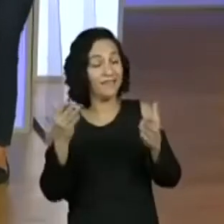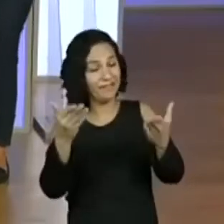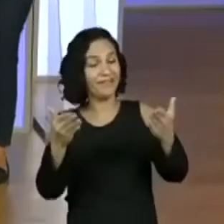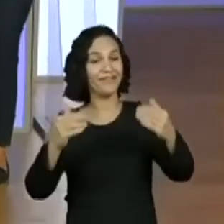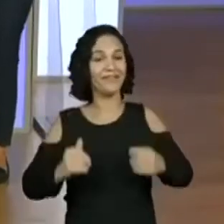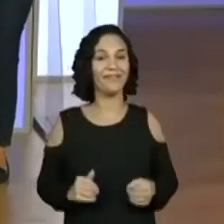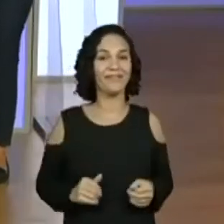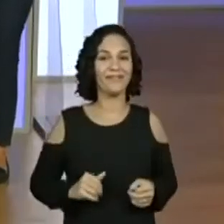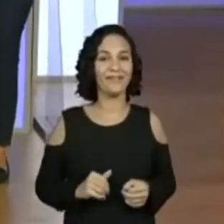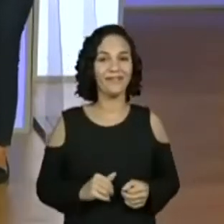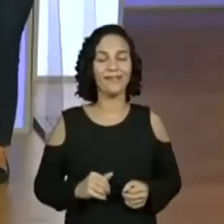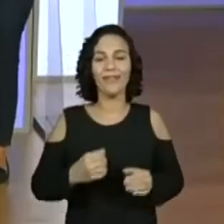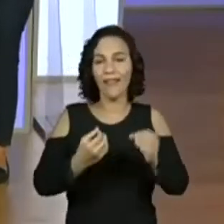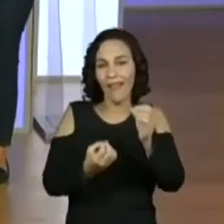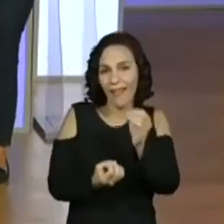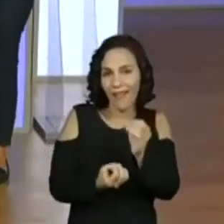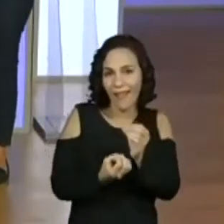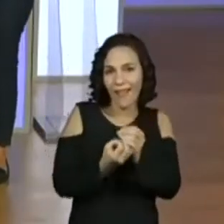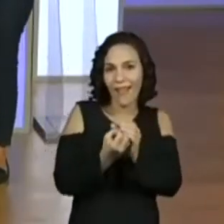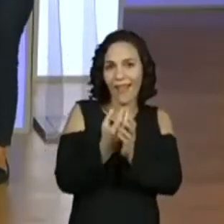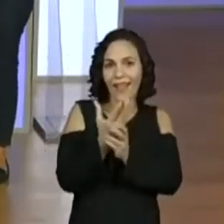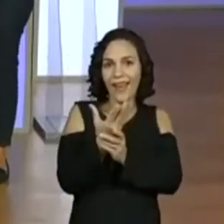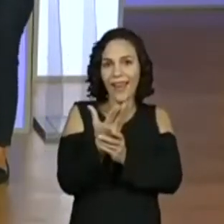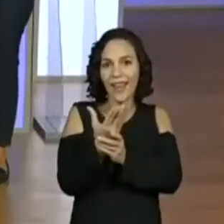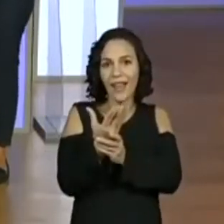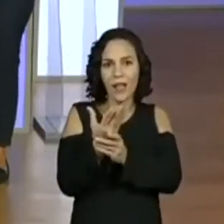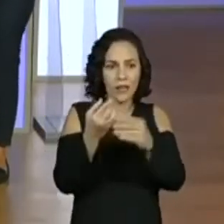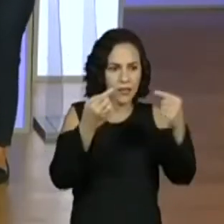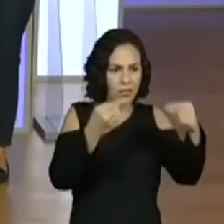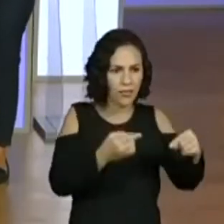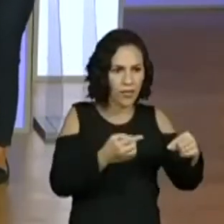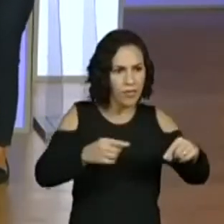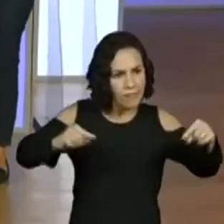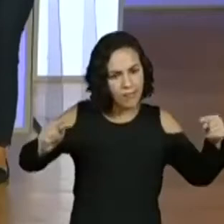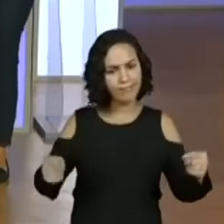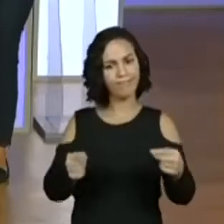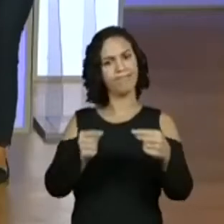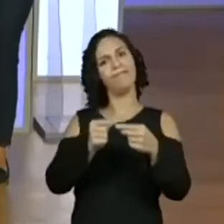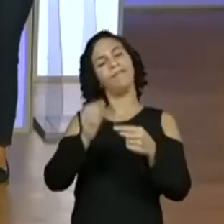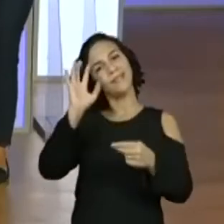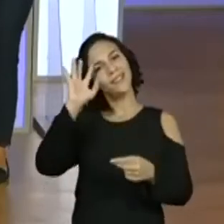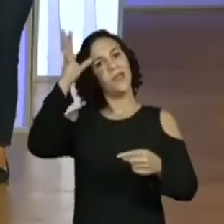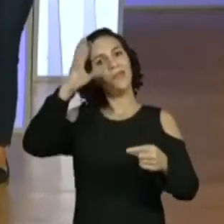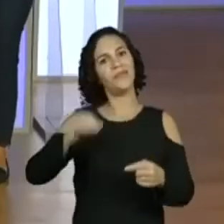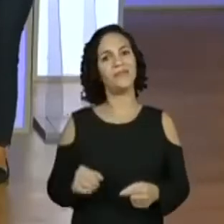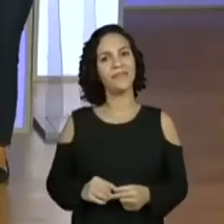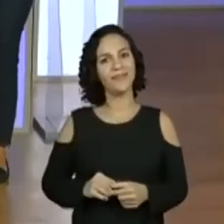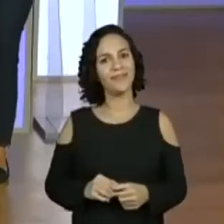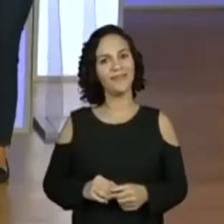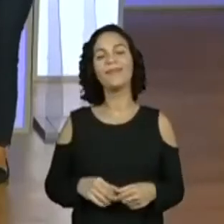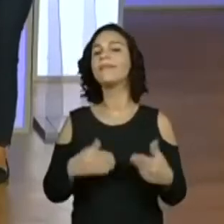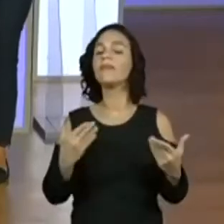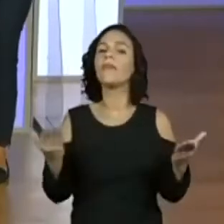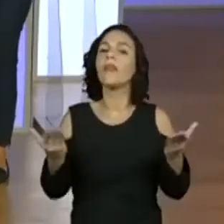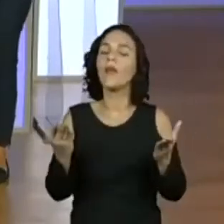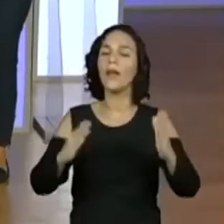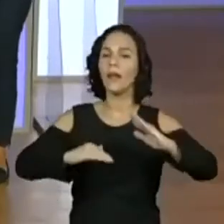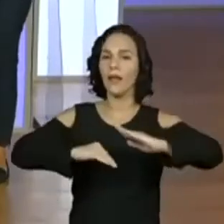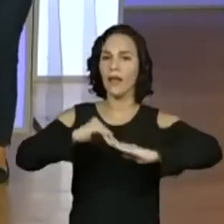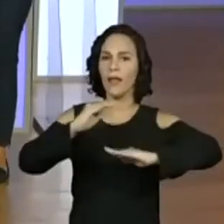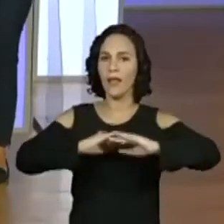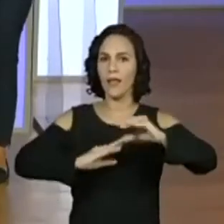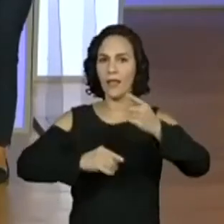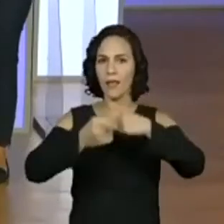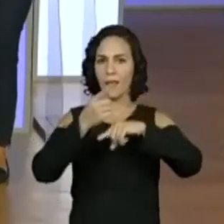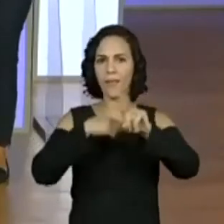gente constrói uma solução para cada desafio que a gente tem, não é, professora Joyce? Isso mesmo. Vamos para nosso momento de habilidade, descobrir o